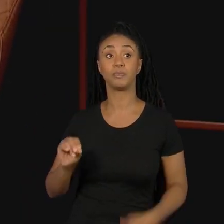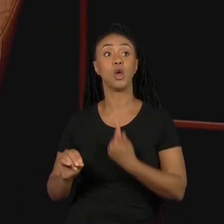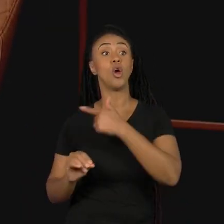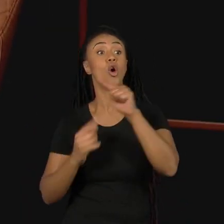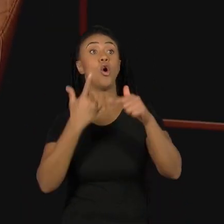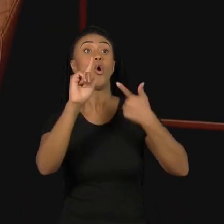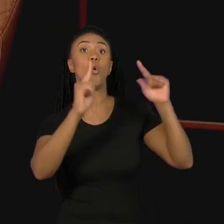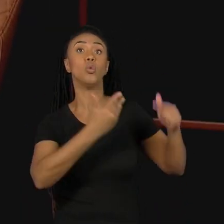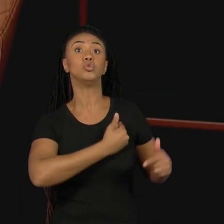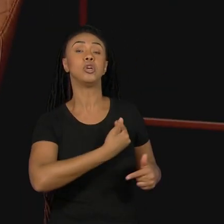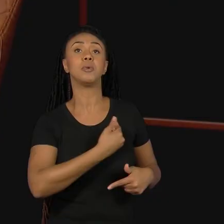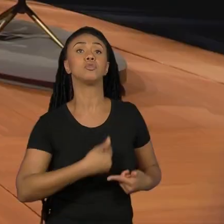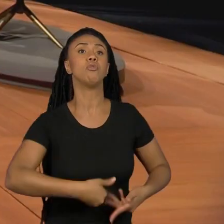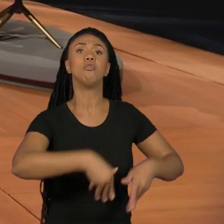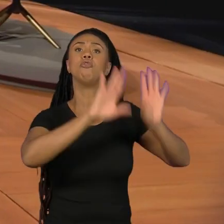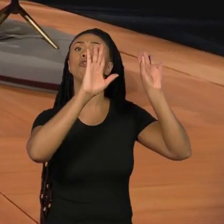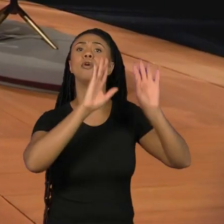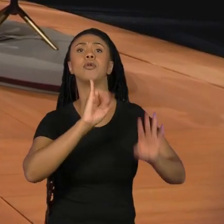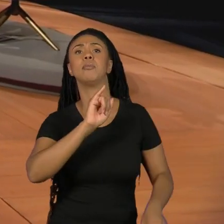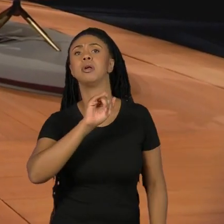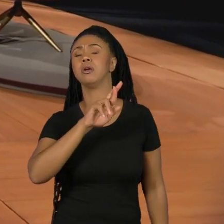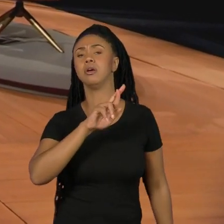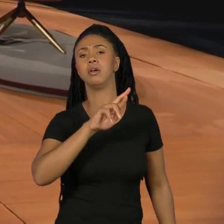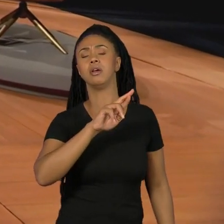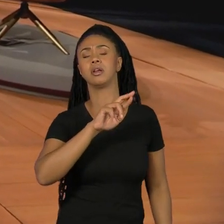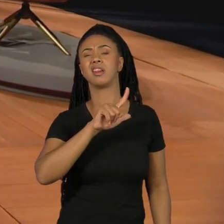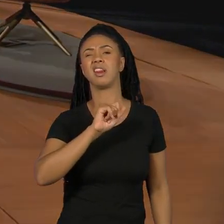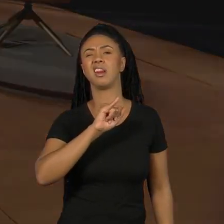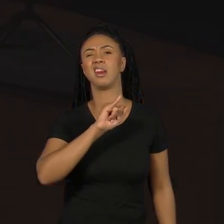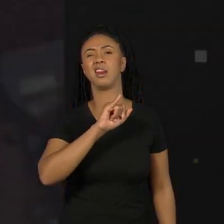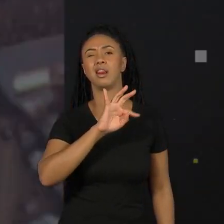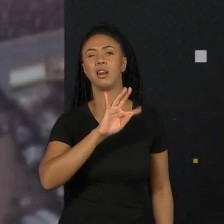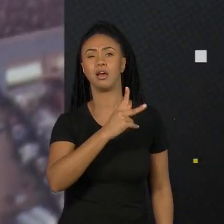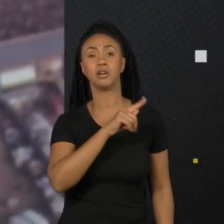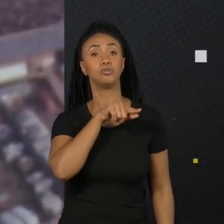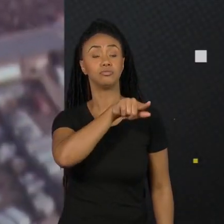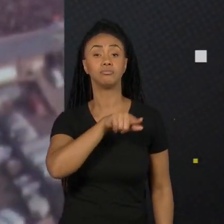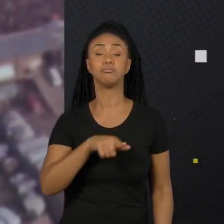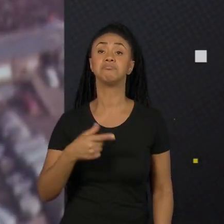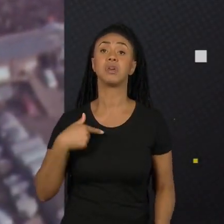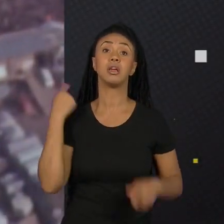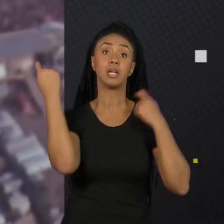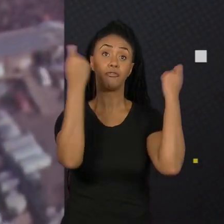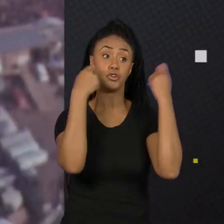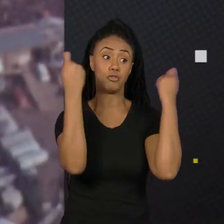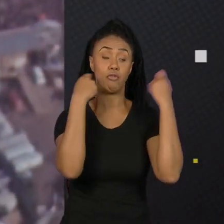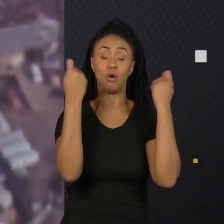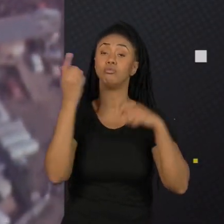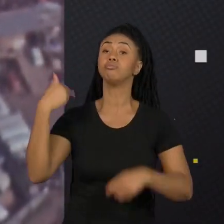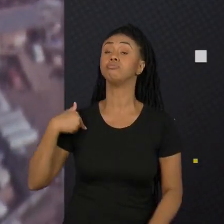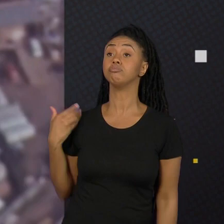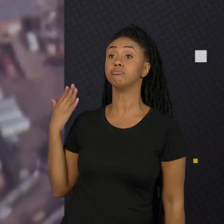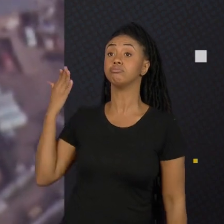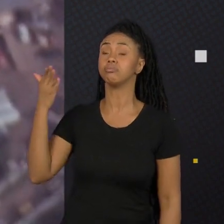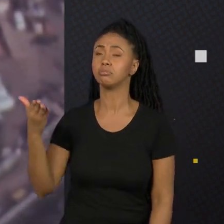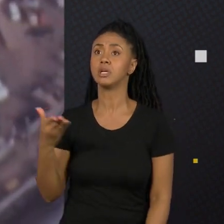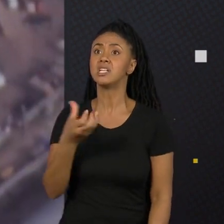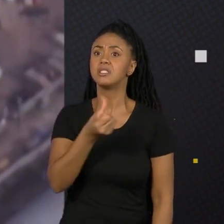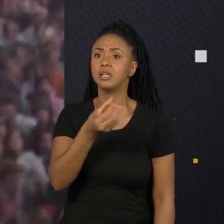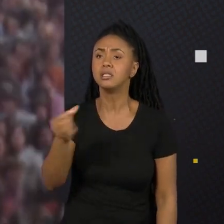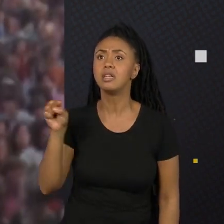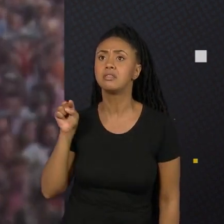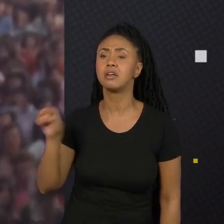White. Professor, vou lá. Encontrar no meio de 600 mil pessoas.